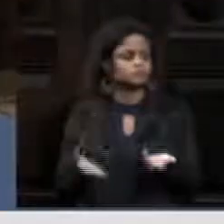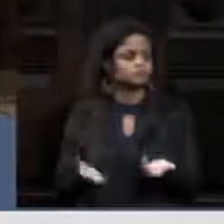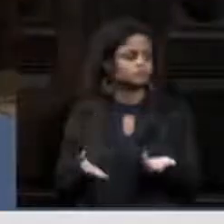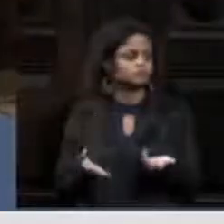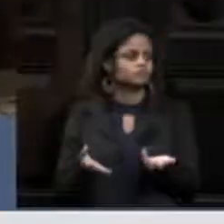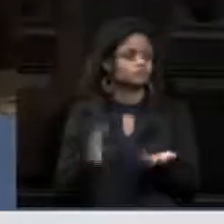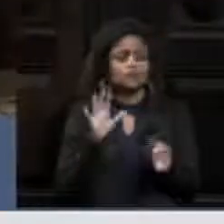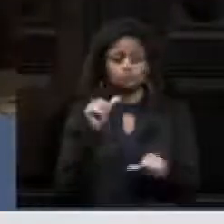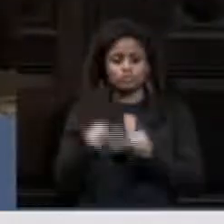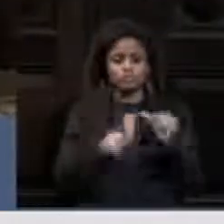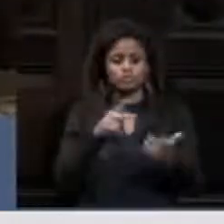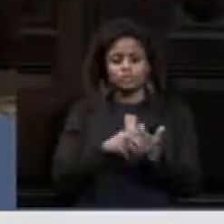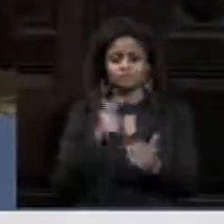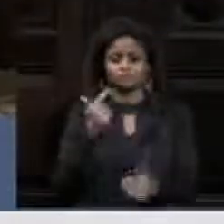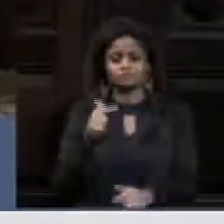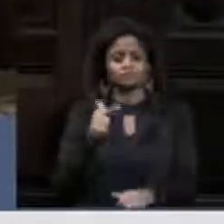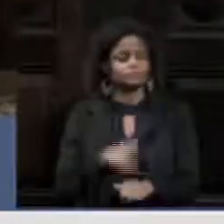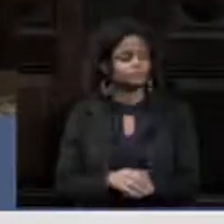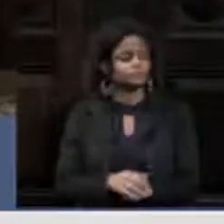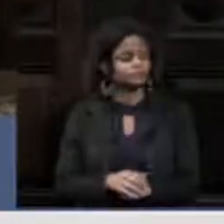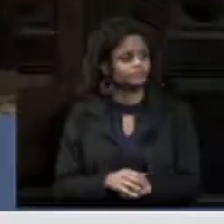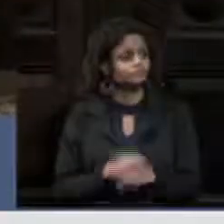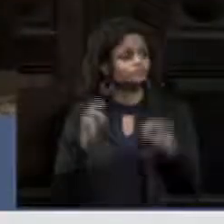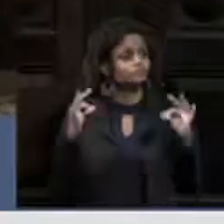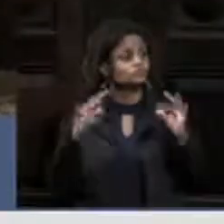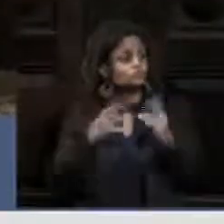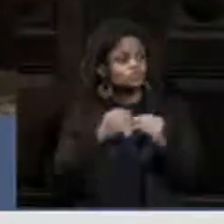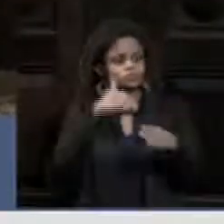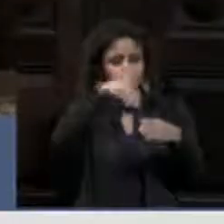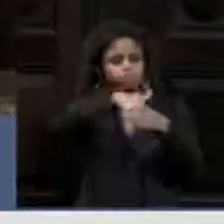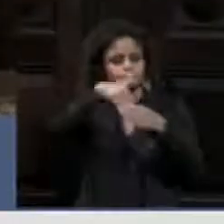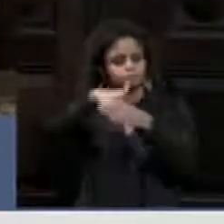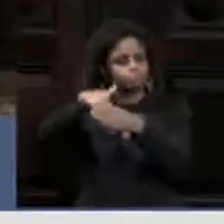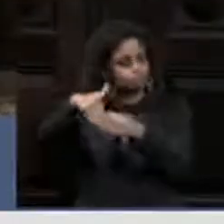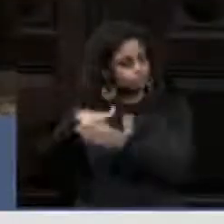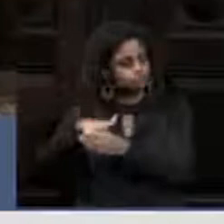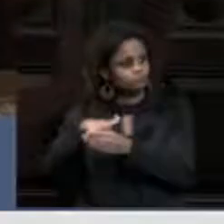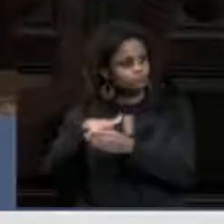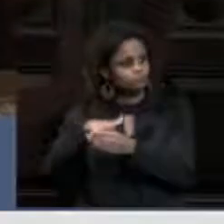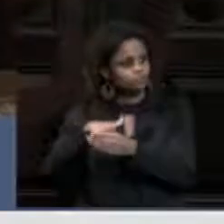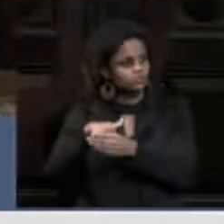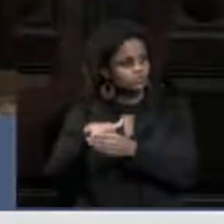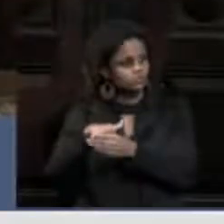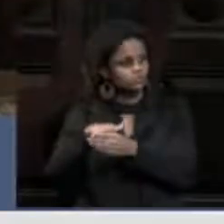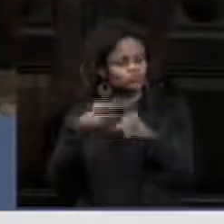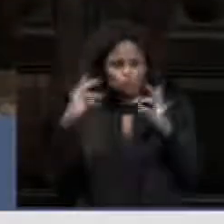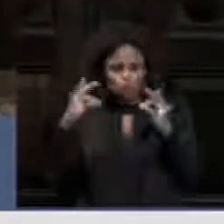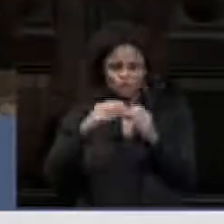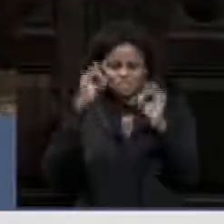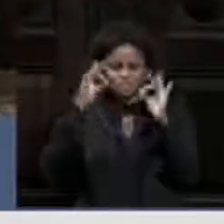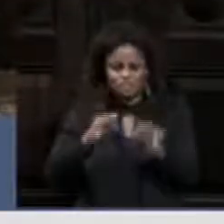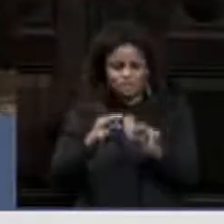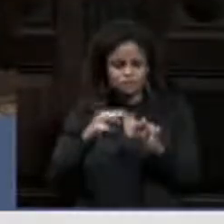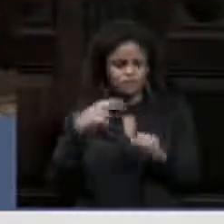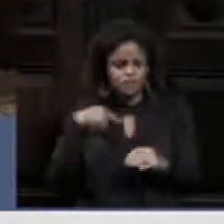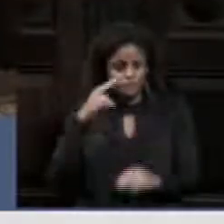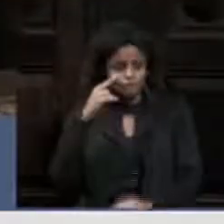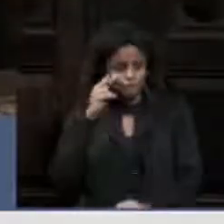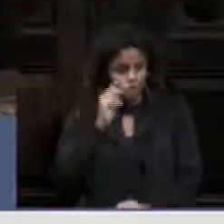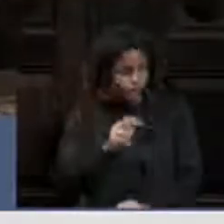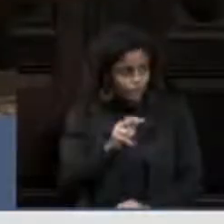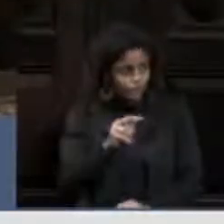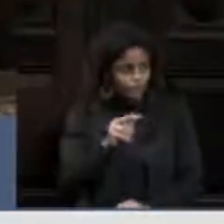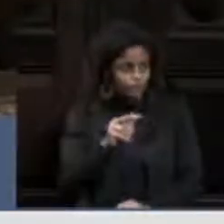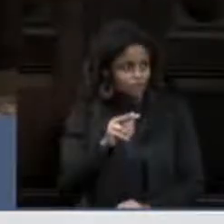Todas as eleições, senhor presidente, sem exceção, que eu vi, porque nem